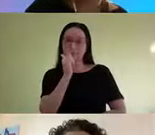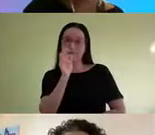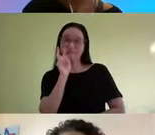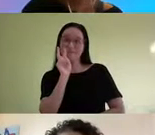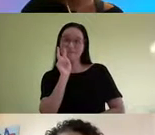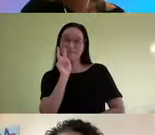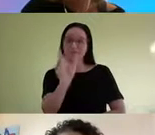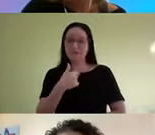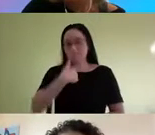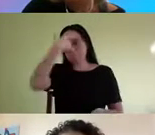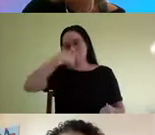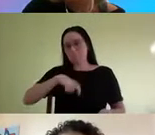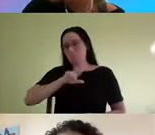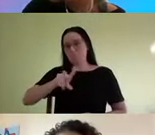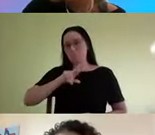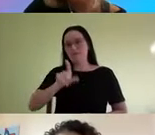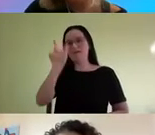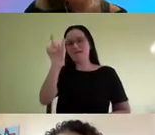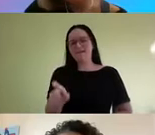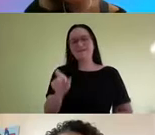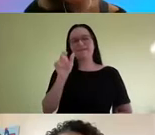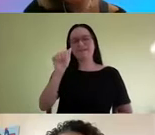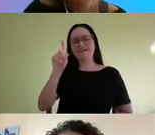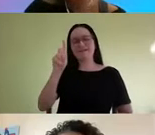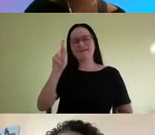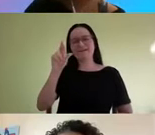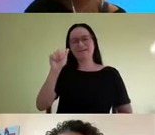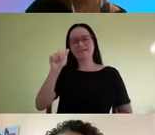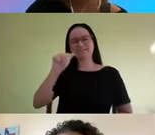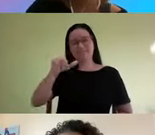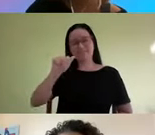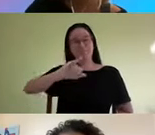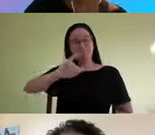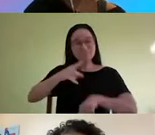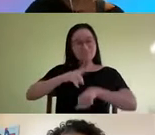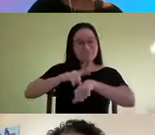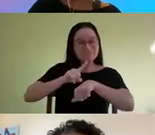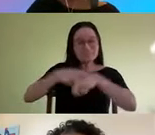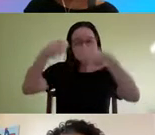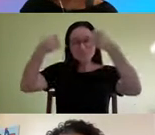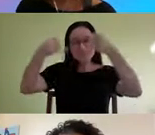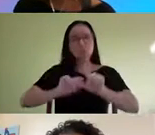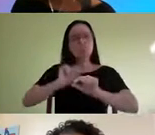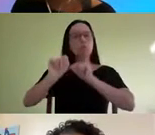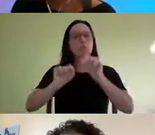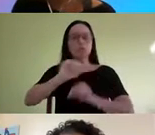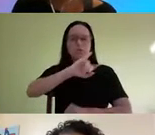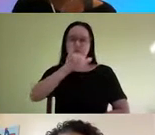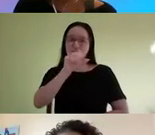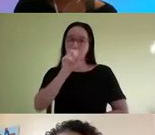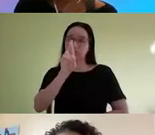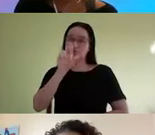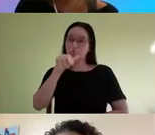Não sou eu. Mas eu vou só tomar um pedacinho do tempo dela para explicar para vocês o que é o Jornada. Então, antes de eu